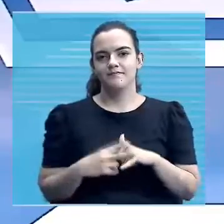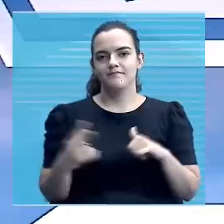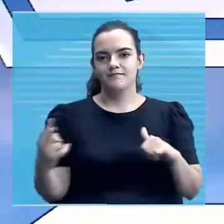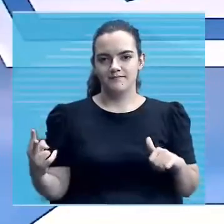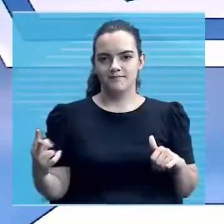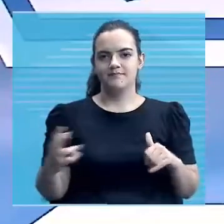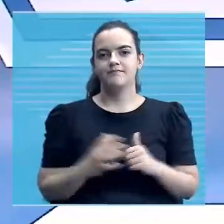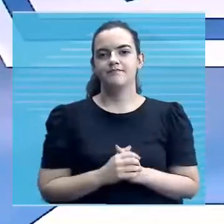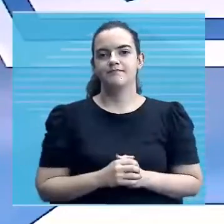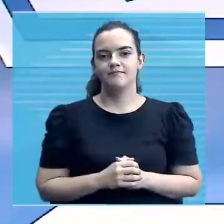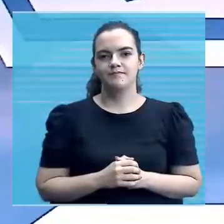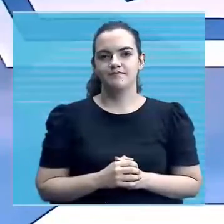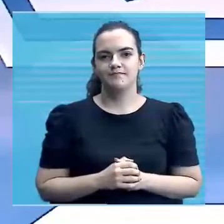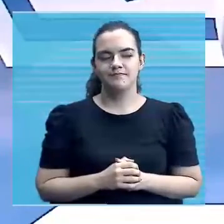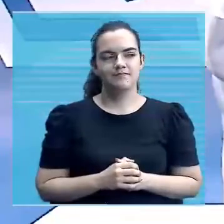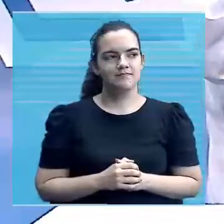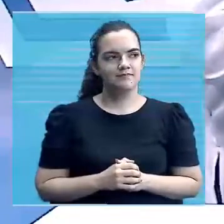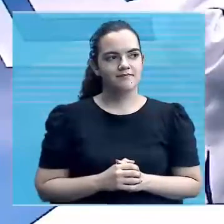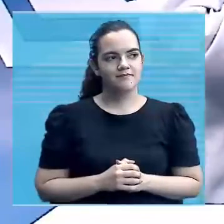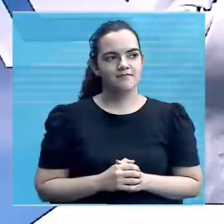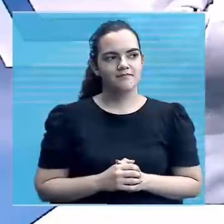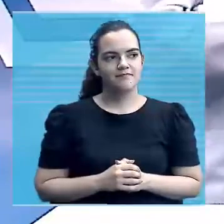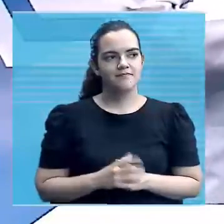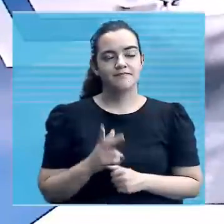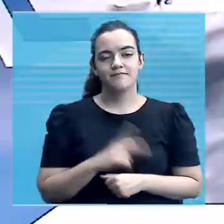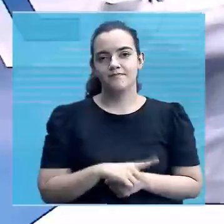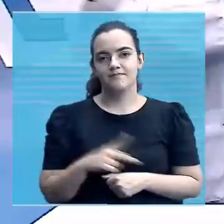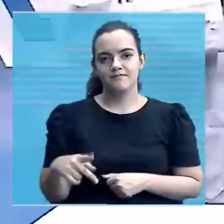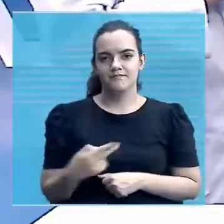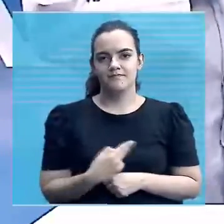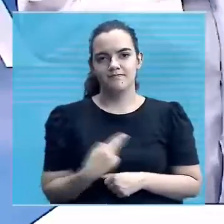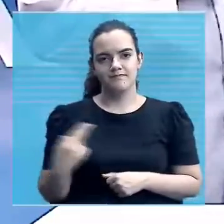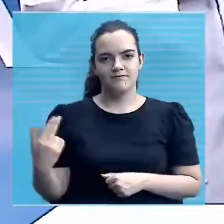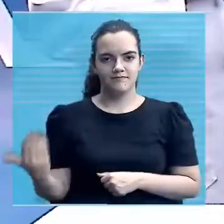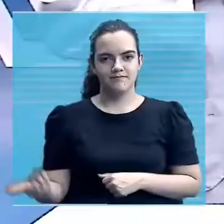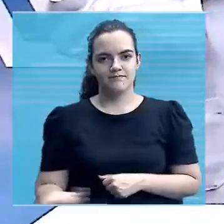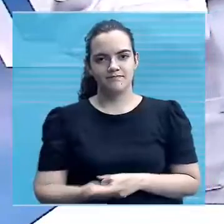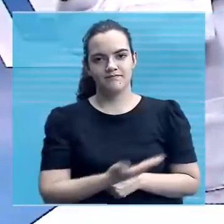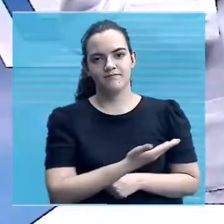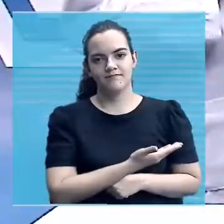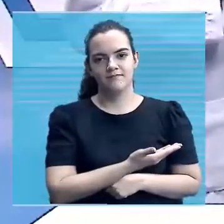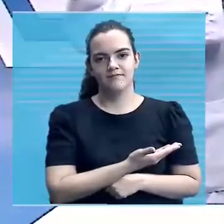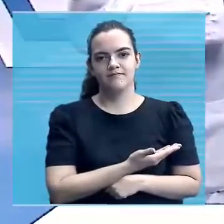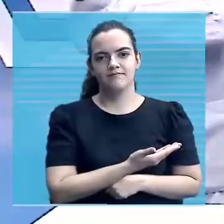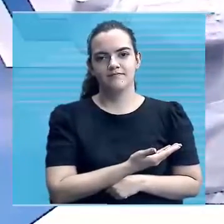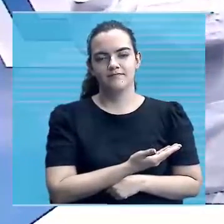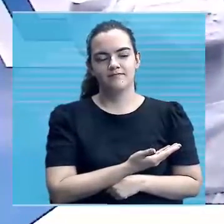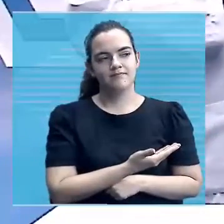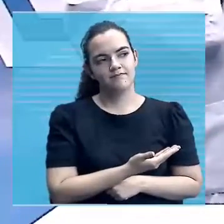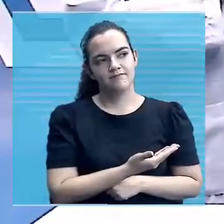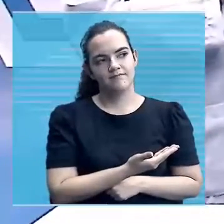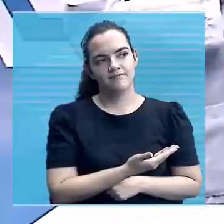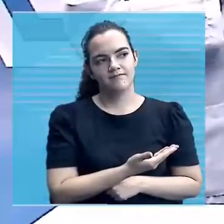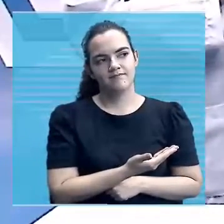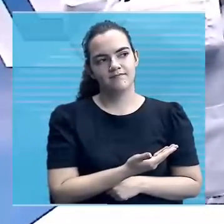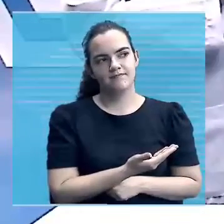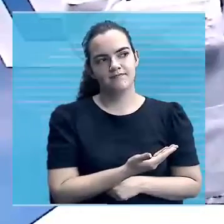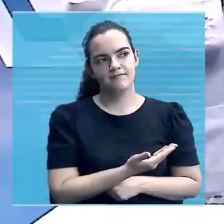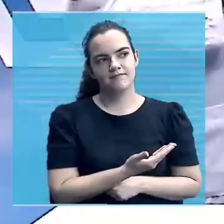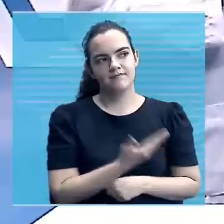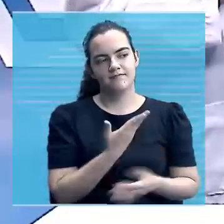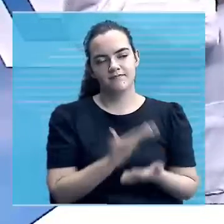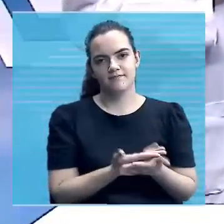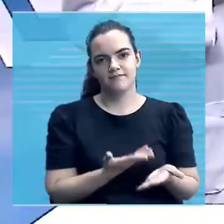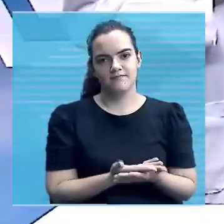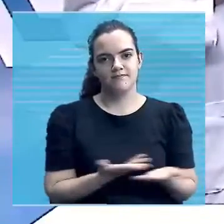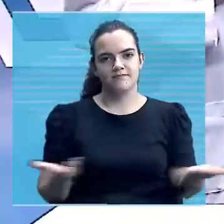Educação Seduc. Muito bem, professor Jurandir Soares, disciplina Química. Nossa aula de hoje,